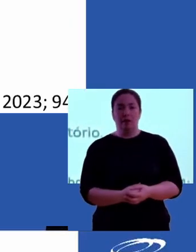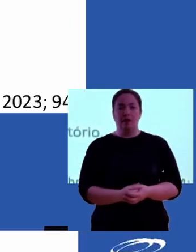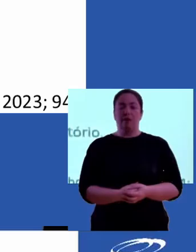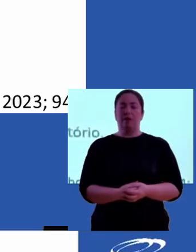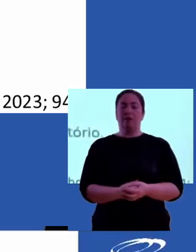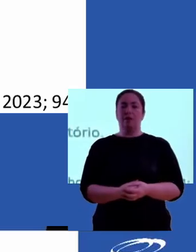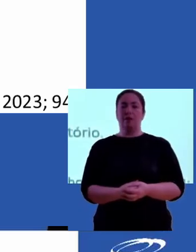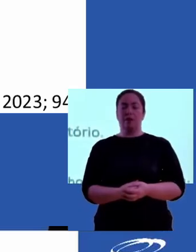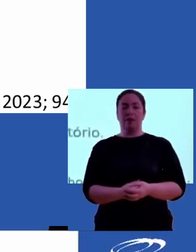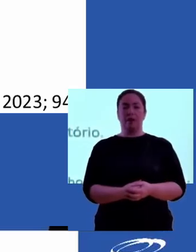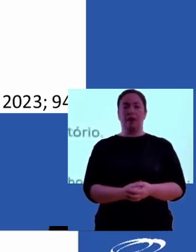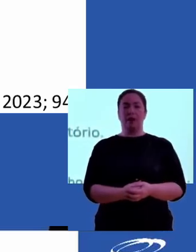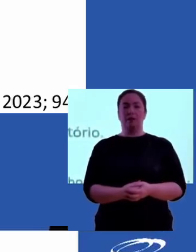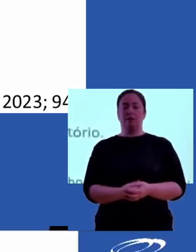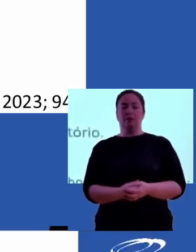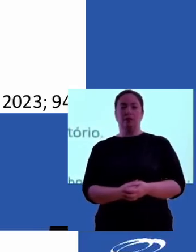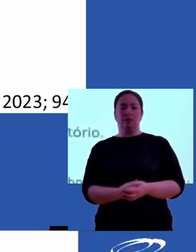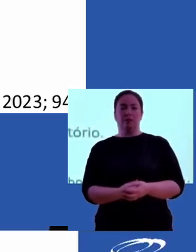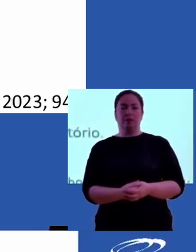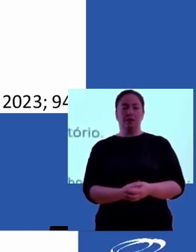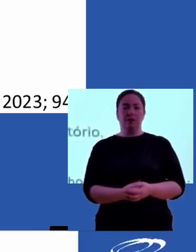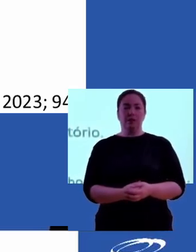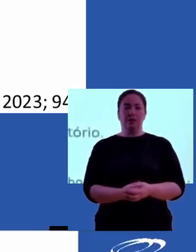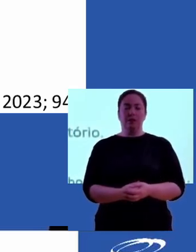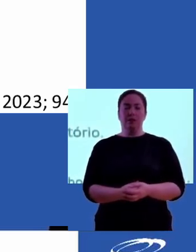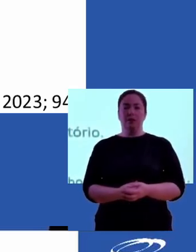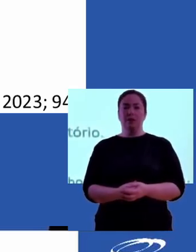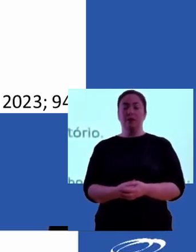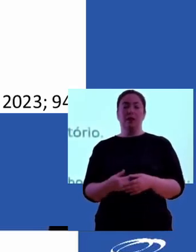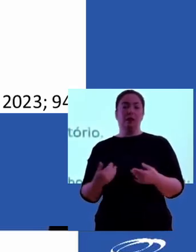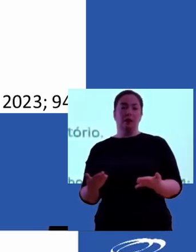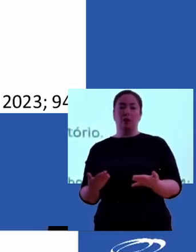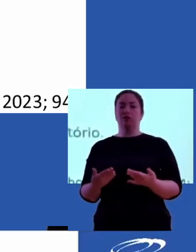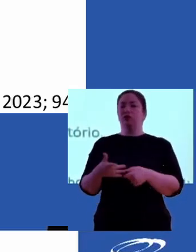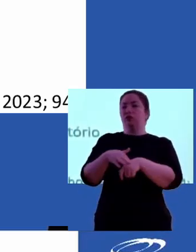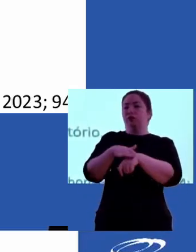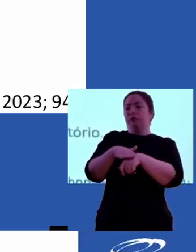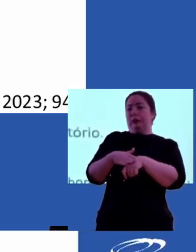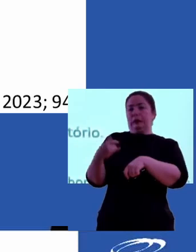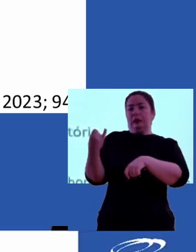que esse outro estudo chegou. Tá? Então, também o menor número de infecções intermediárias